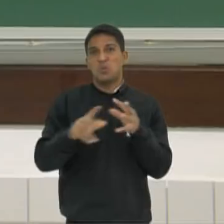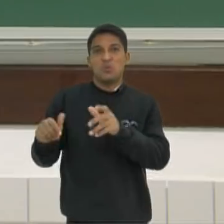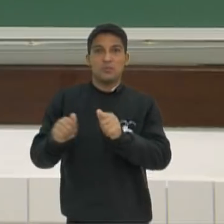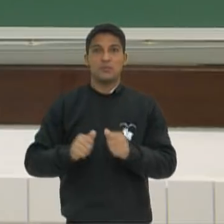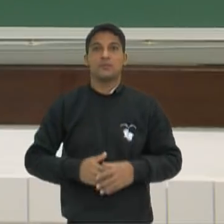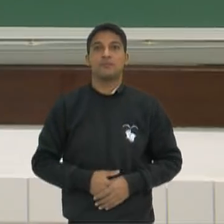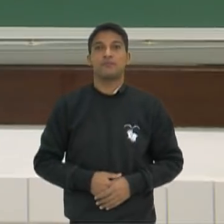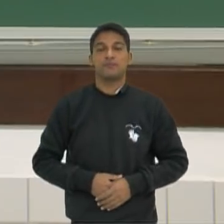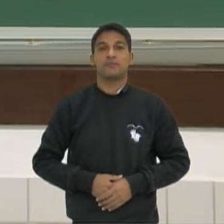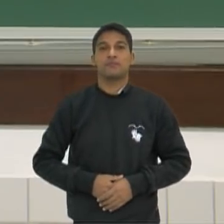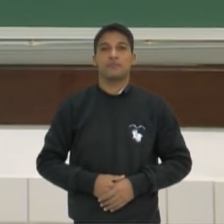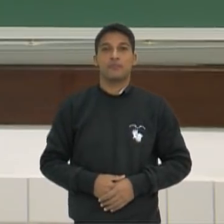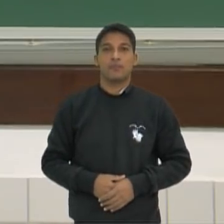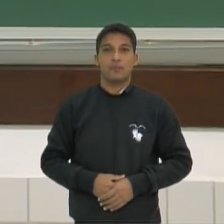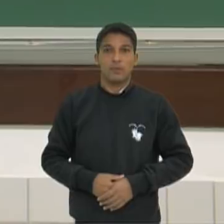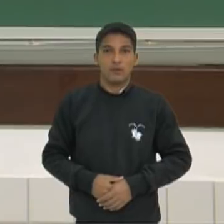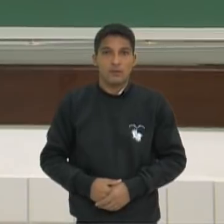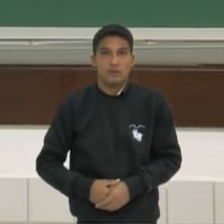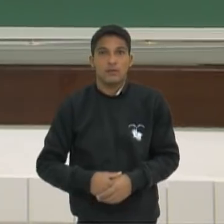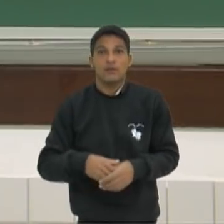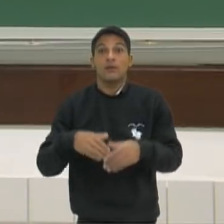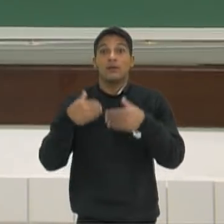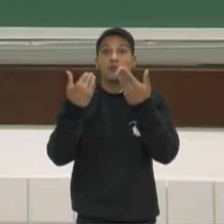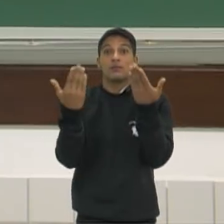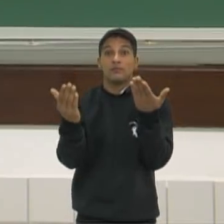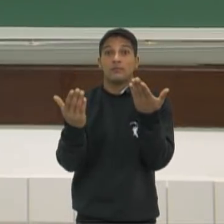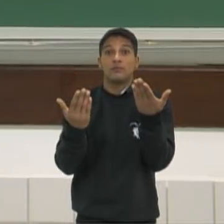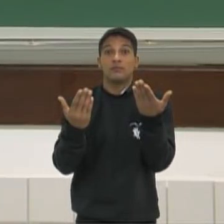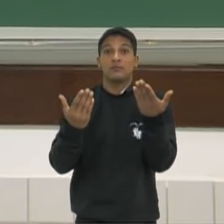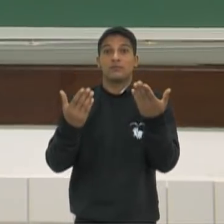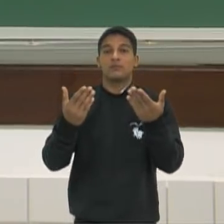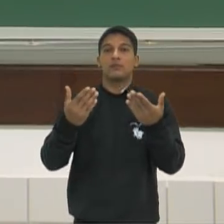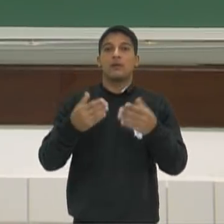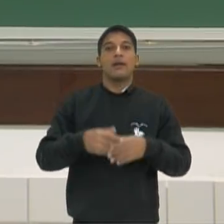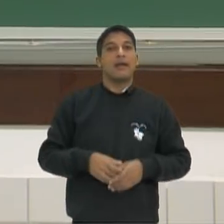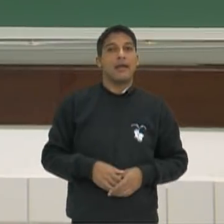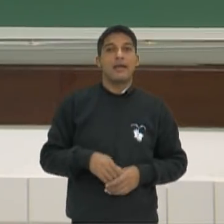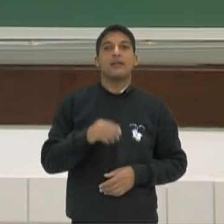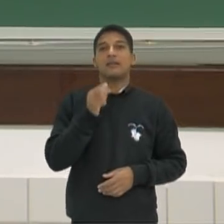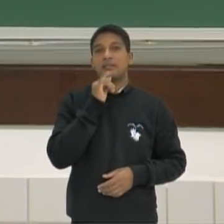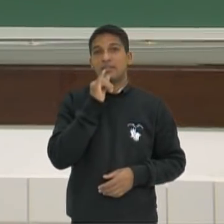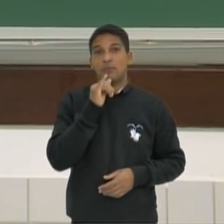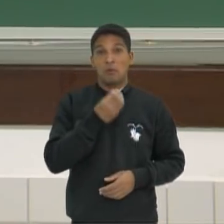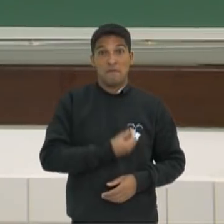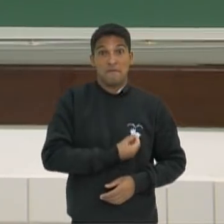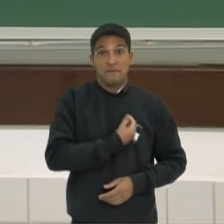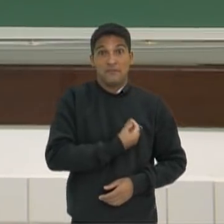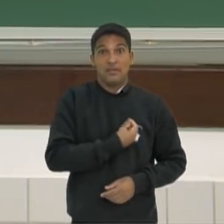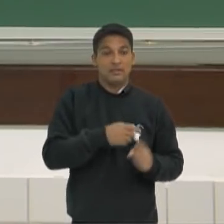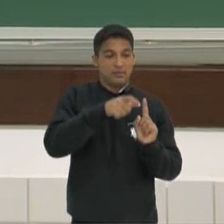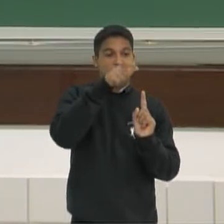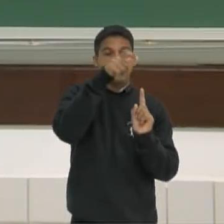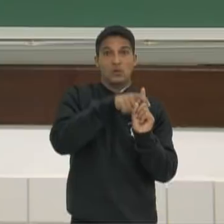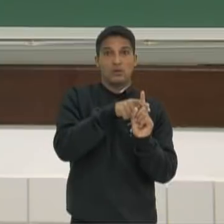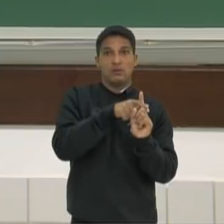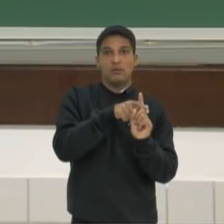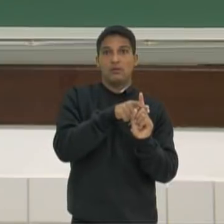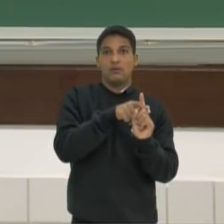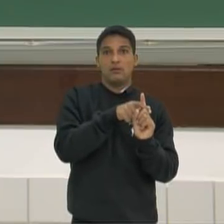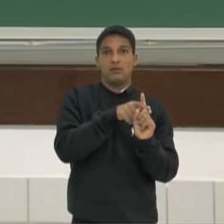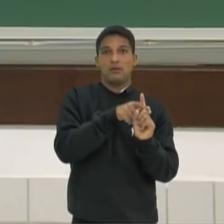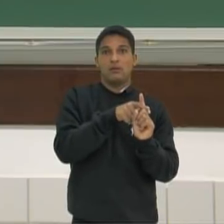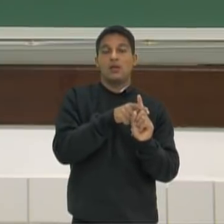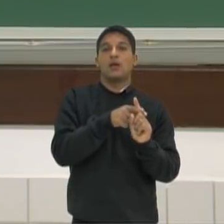religiosidade e misticismo, eles percorriam desde o amanhecer do indivíduo, né, dentro da Idade Média, de como ele